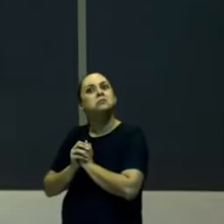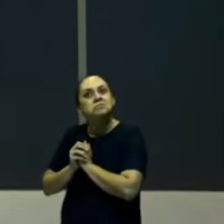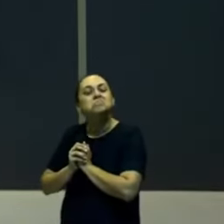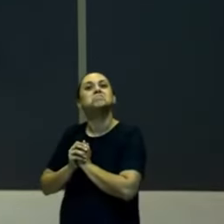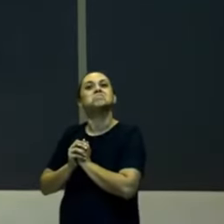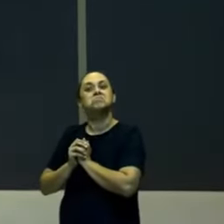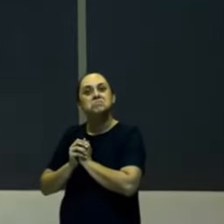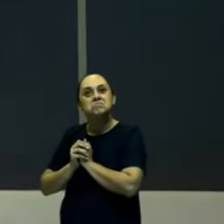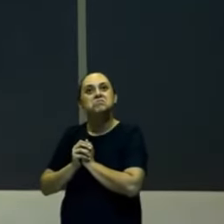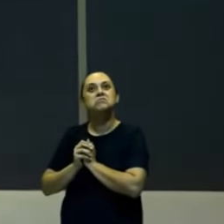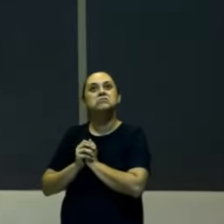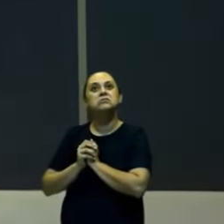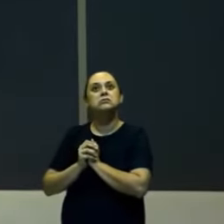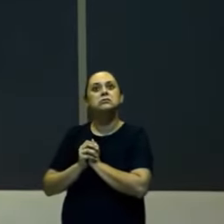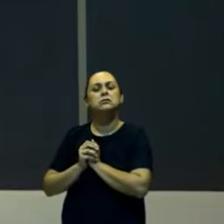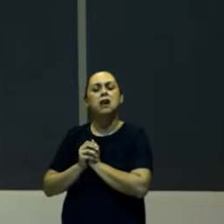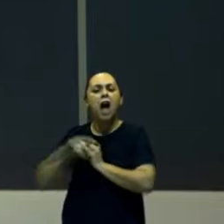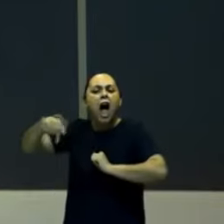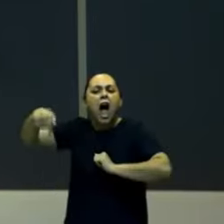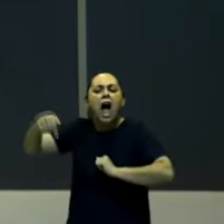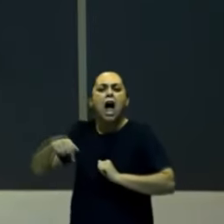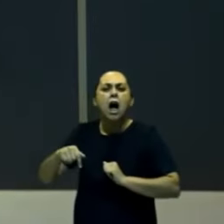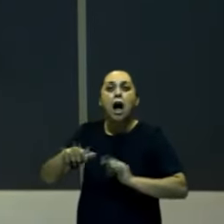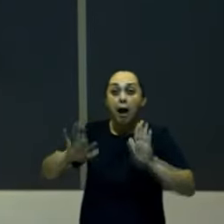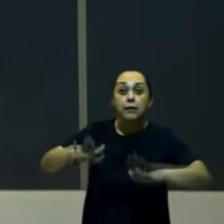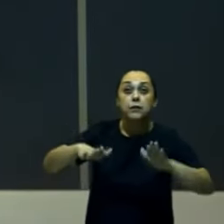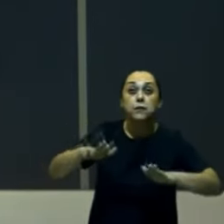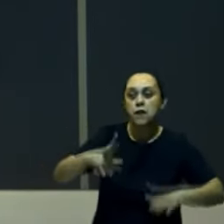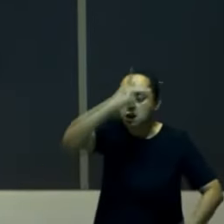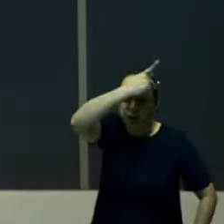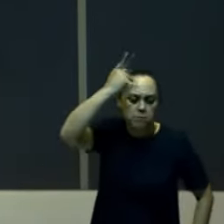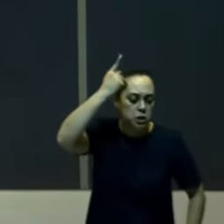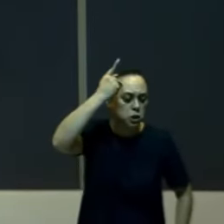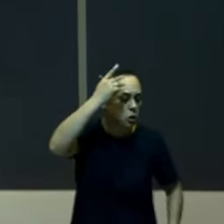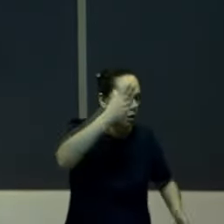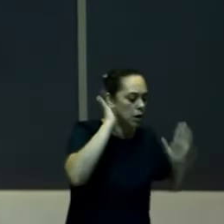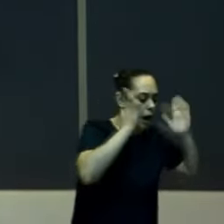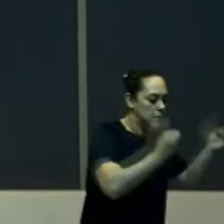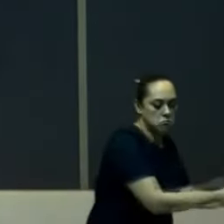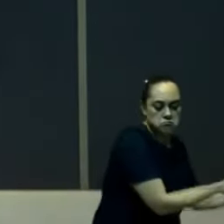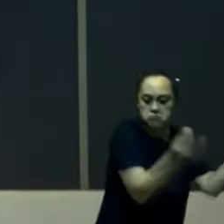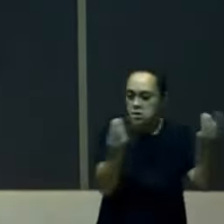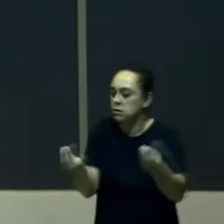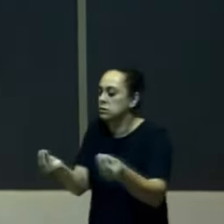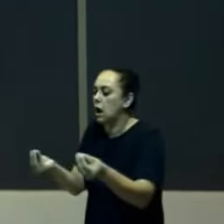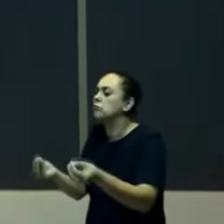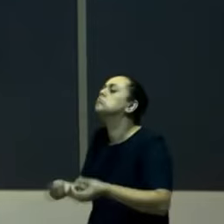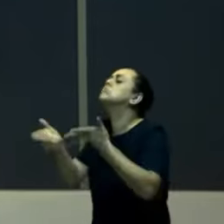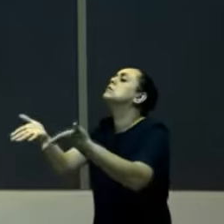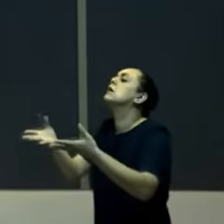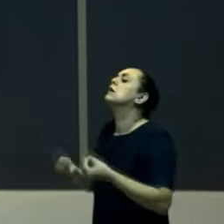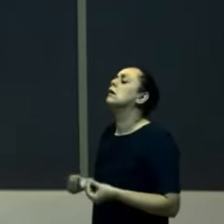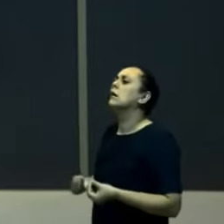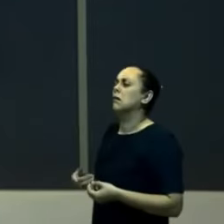e o menino dizendo o seguinte, aqui é a igreja? É. Nós viemos entregar cimento aqui. Não, meu senhor, nós não